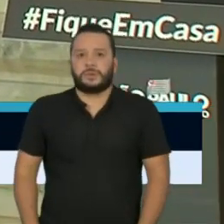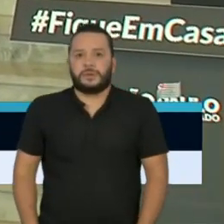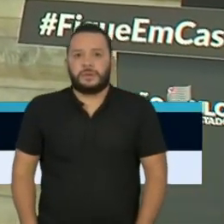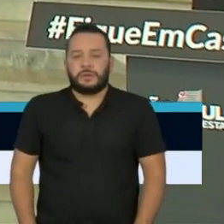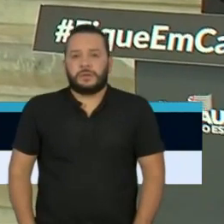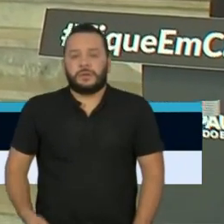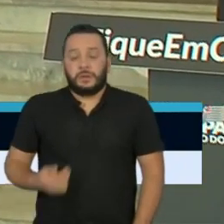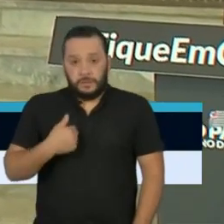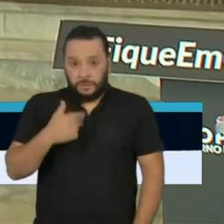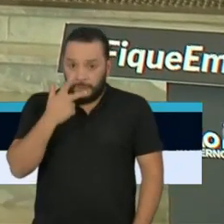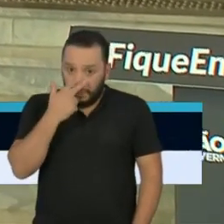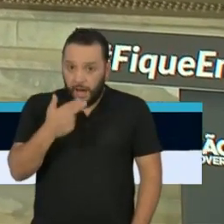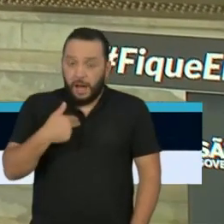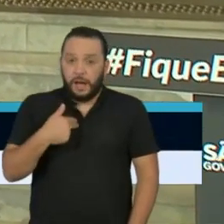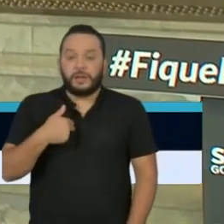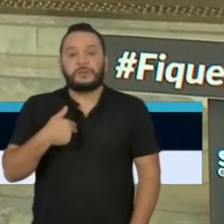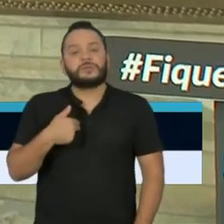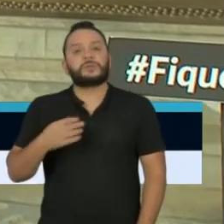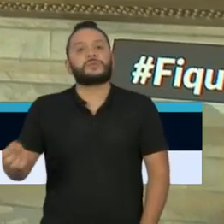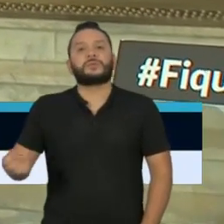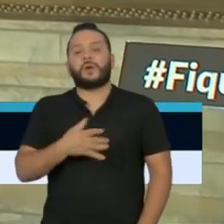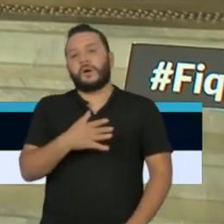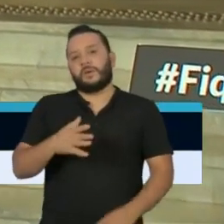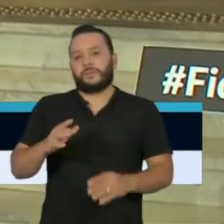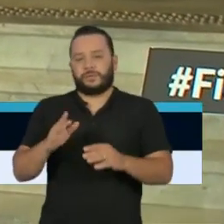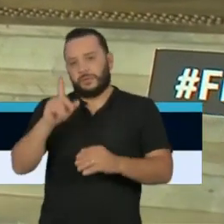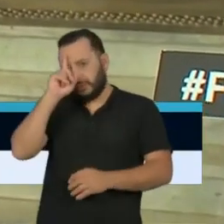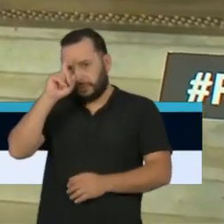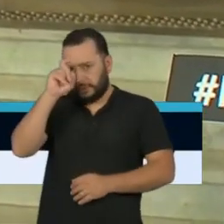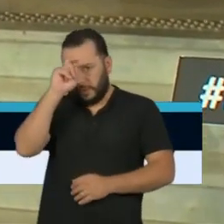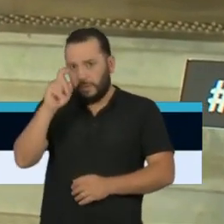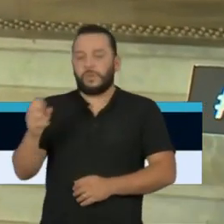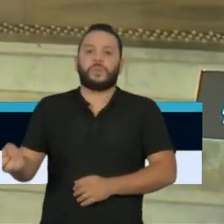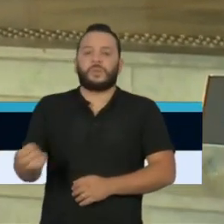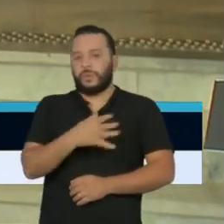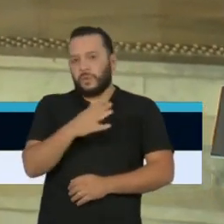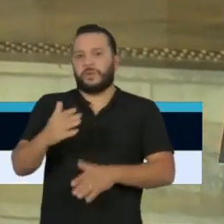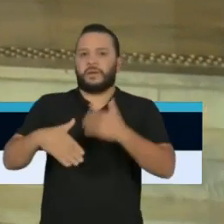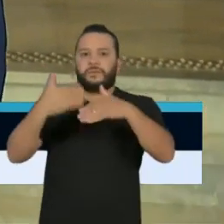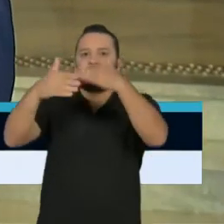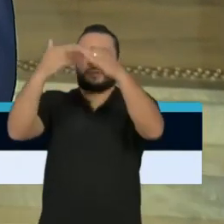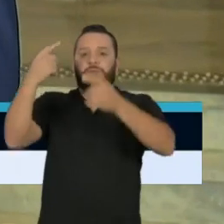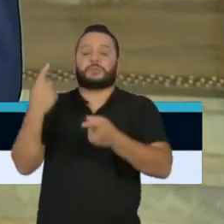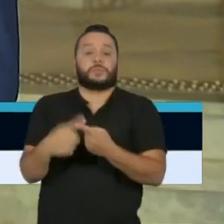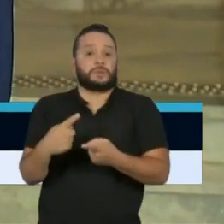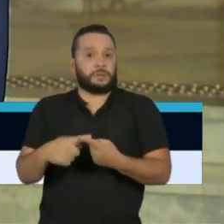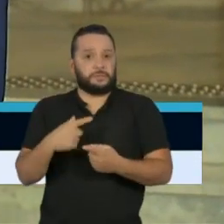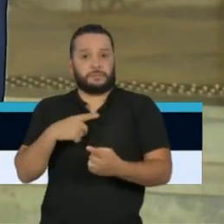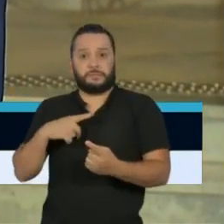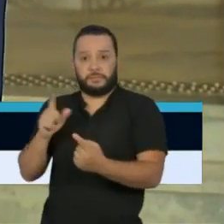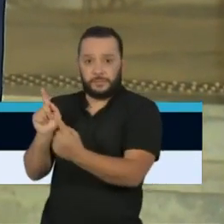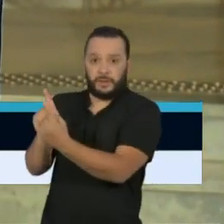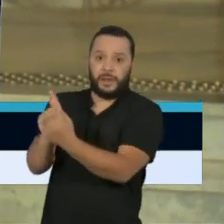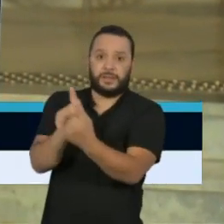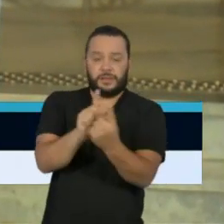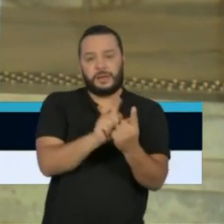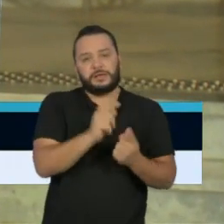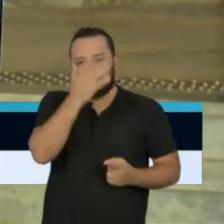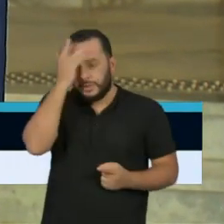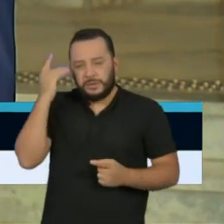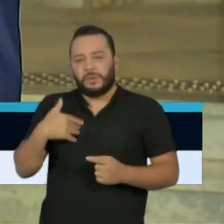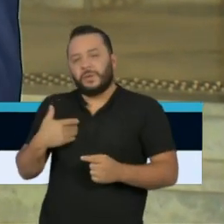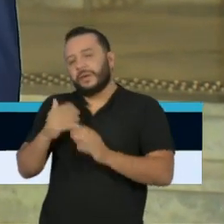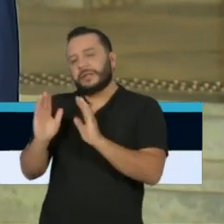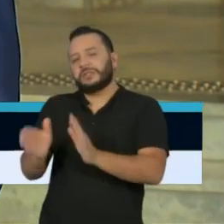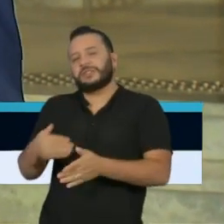este novo hospital é um novo avanço importante, porque ele atende os pacientes de média